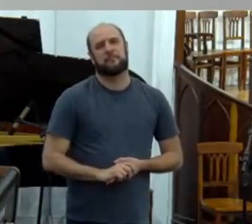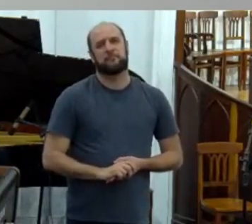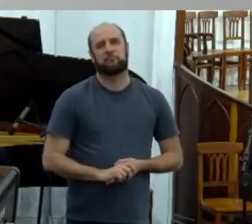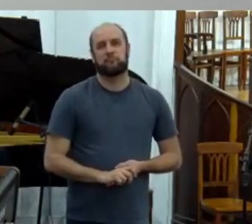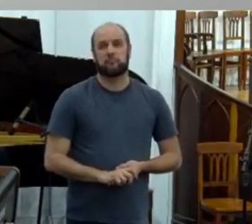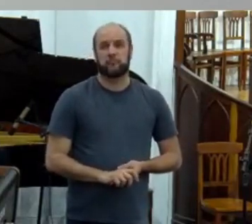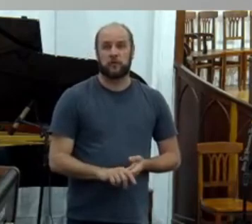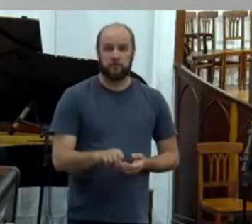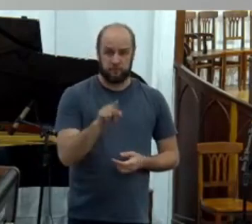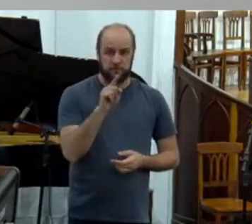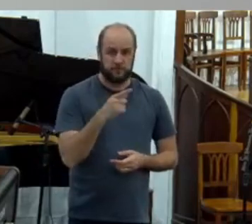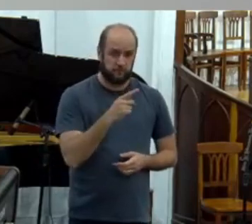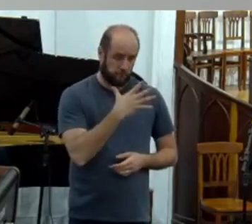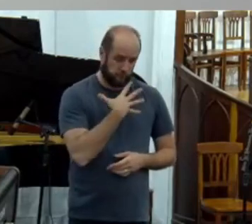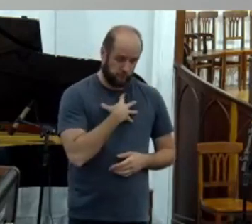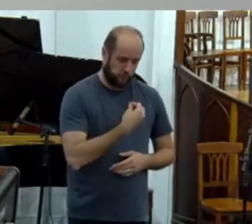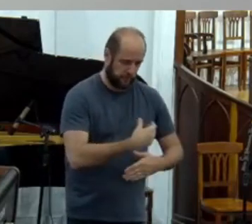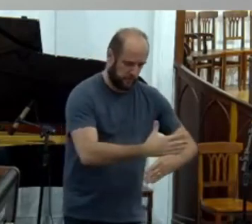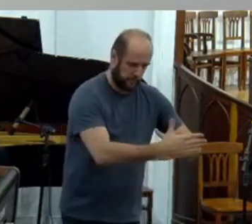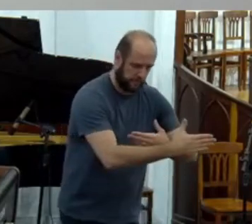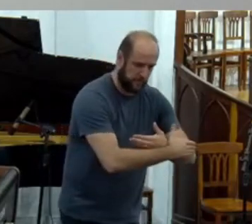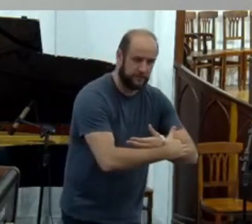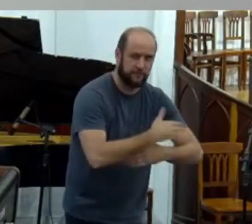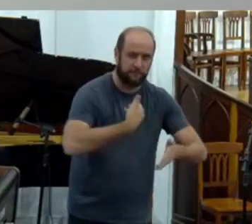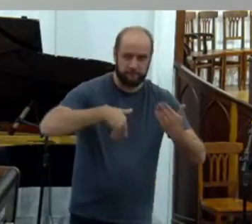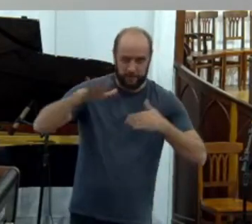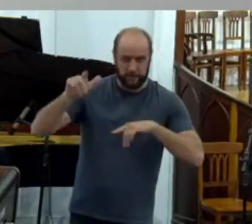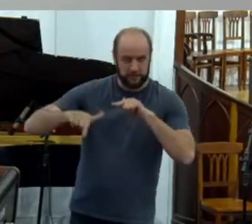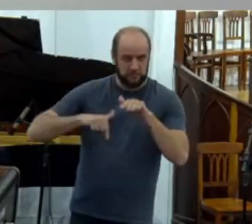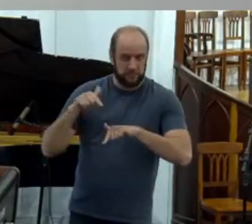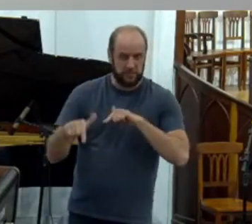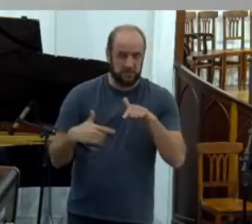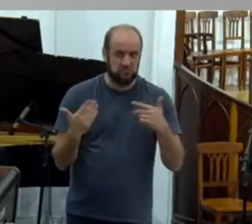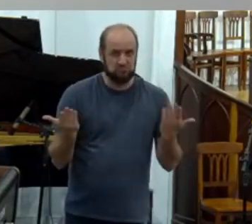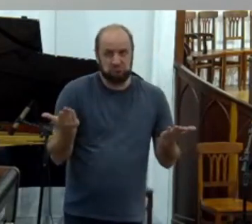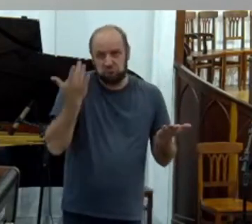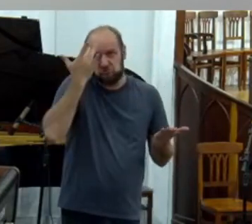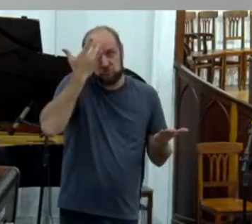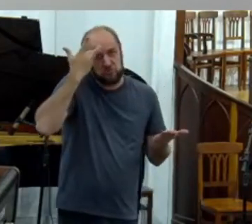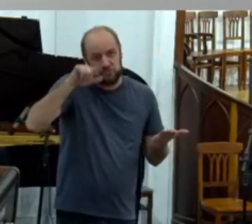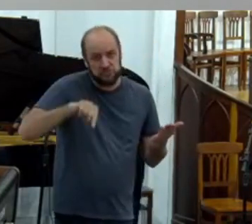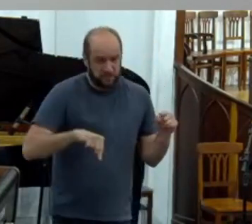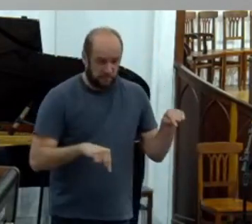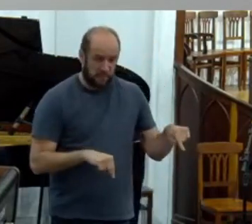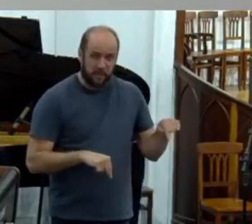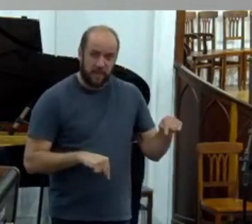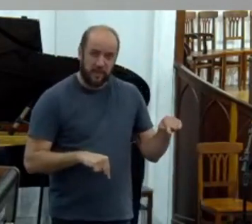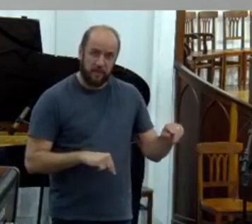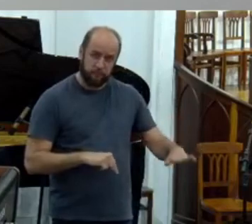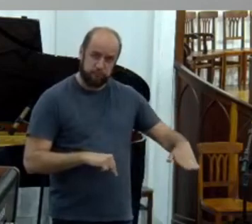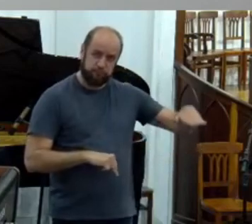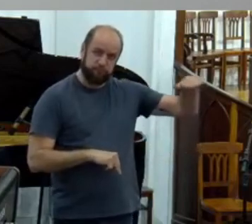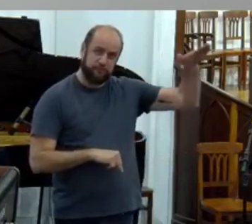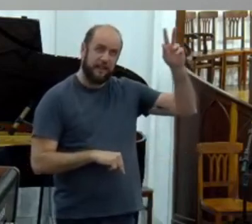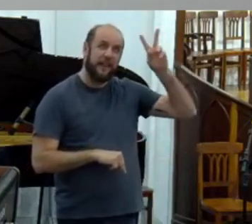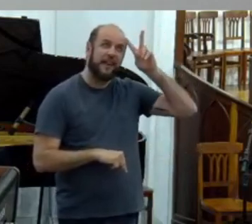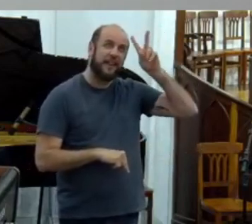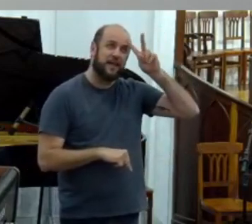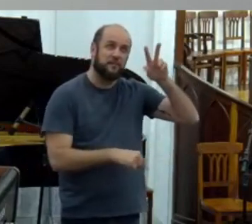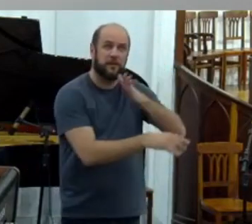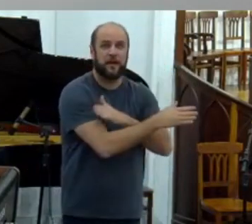Você abraça talvez os seus filhos antes de ir trabalhar, e você não sabe, por exemplo, se eles vão lembrar, quando mais velhos, daquele